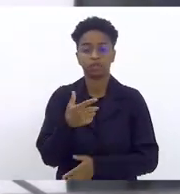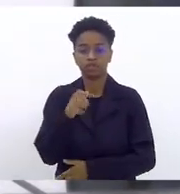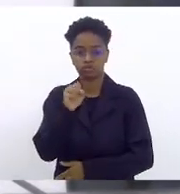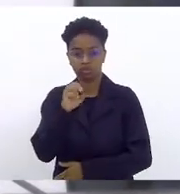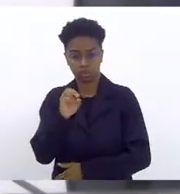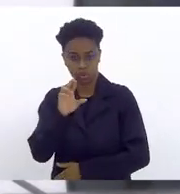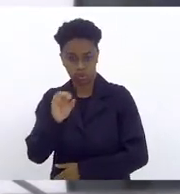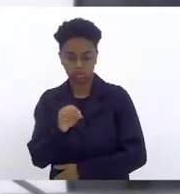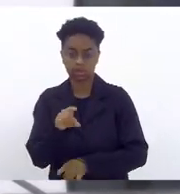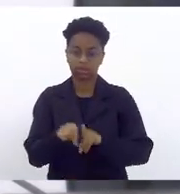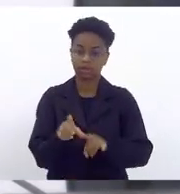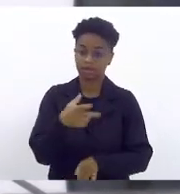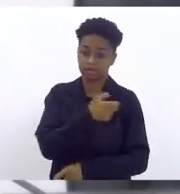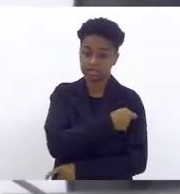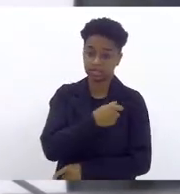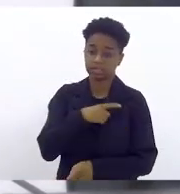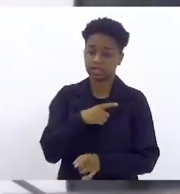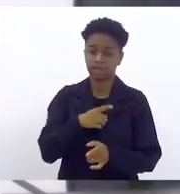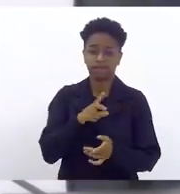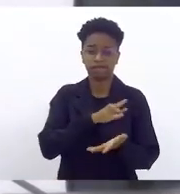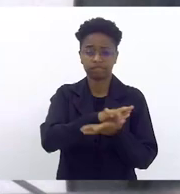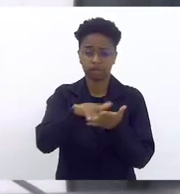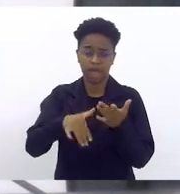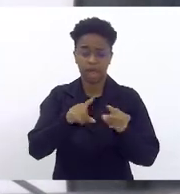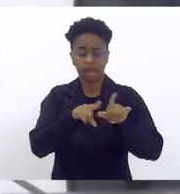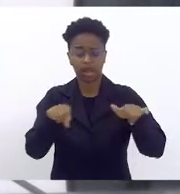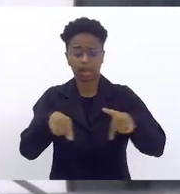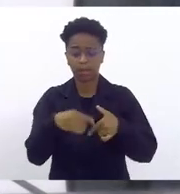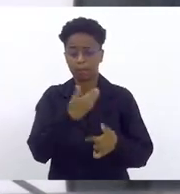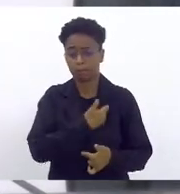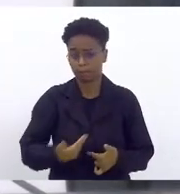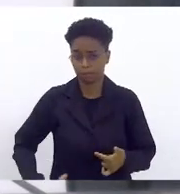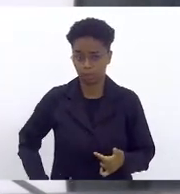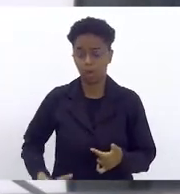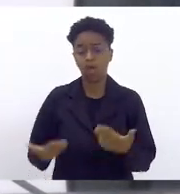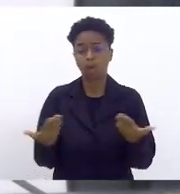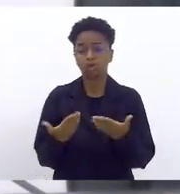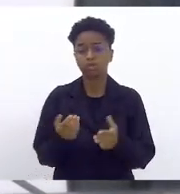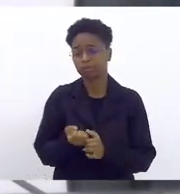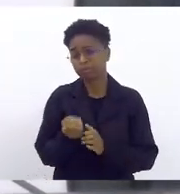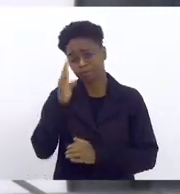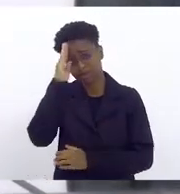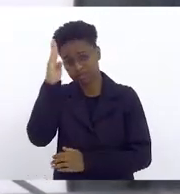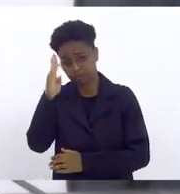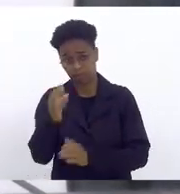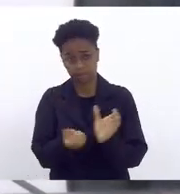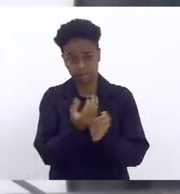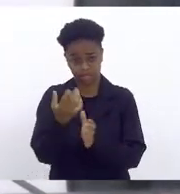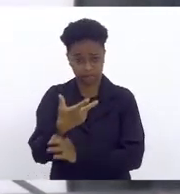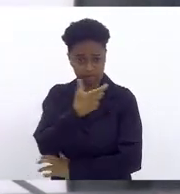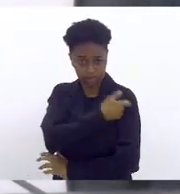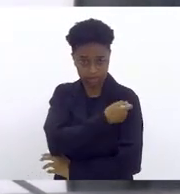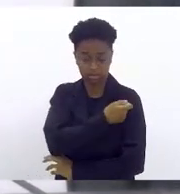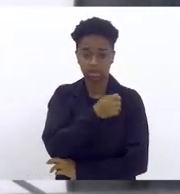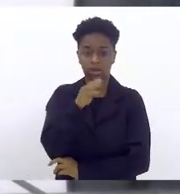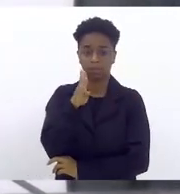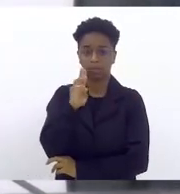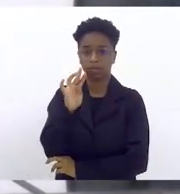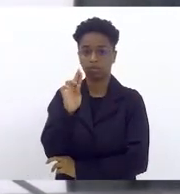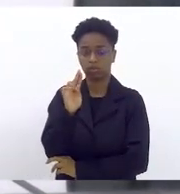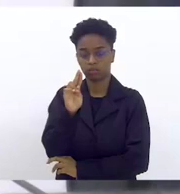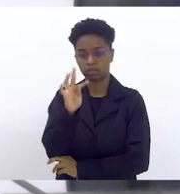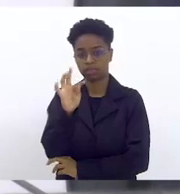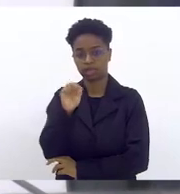conjunto de Laboratórios públicos que hoje dois deles são um dos maiores produtores mundiais de vacinas Butantã e Bio Manguinho